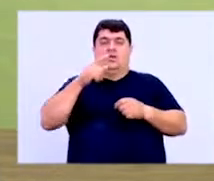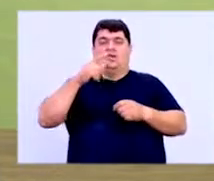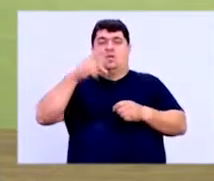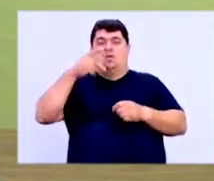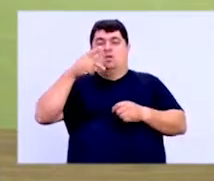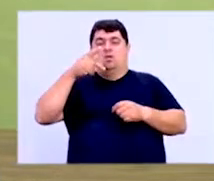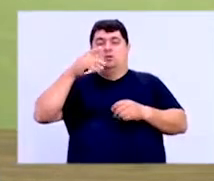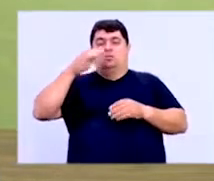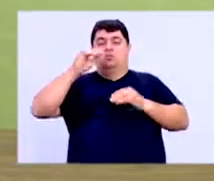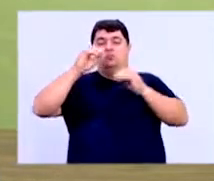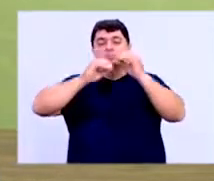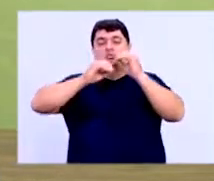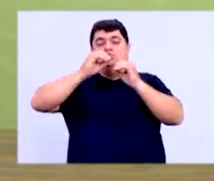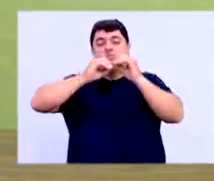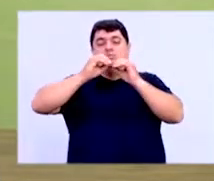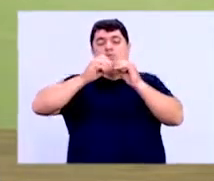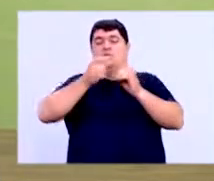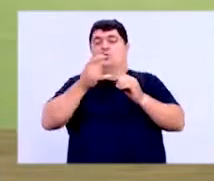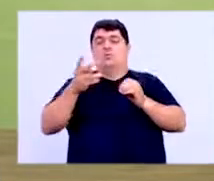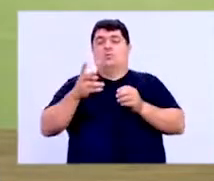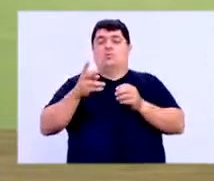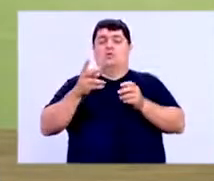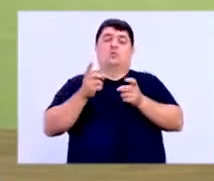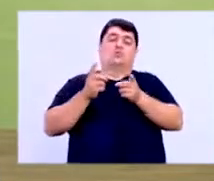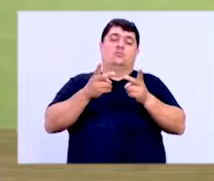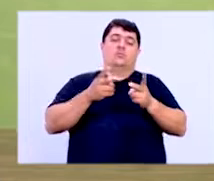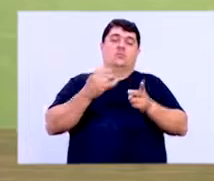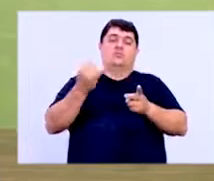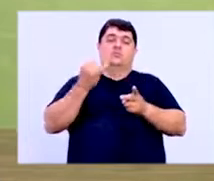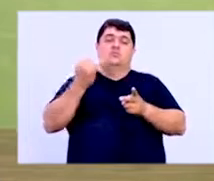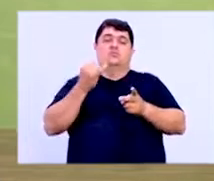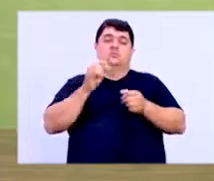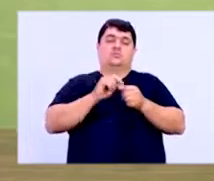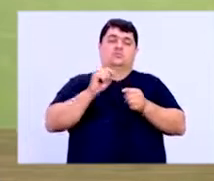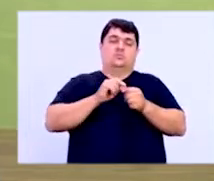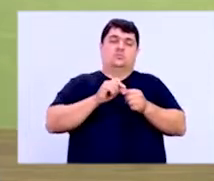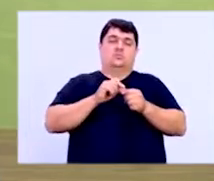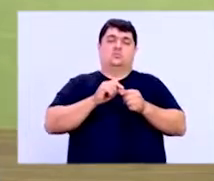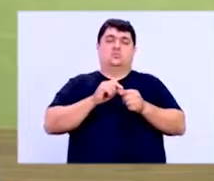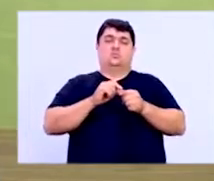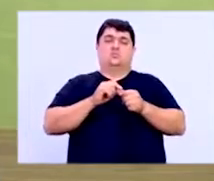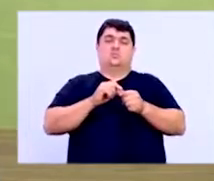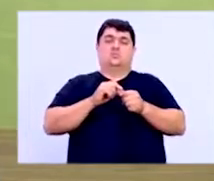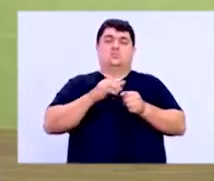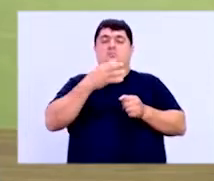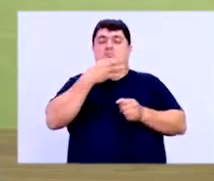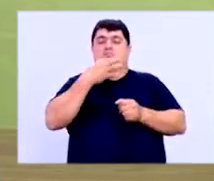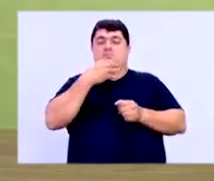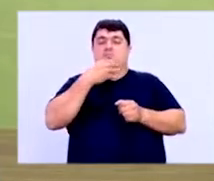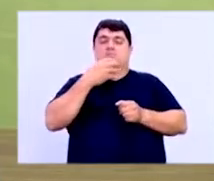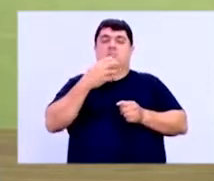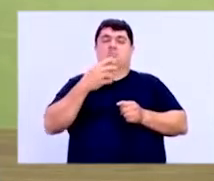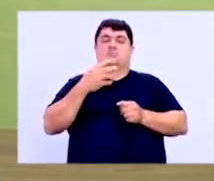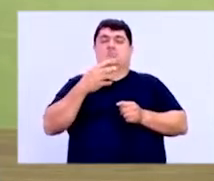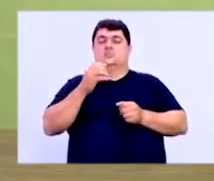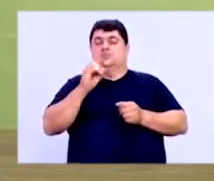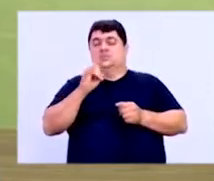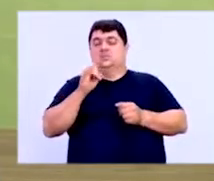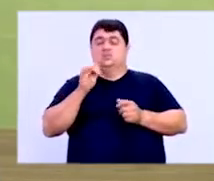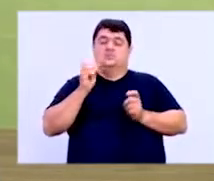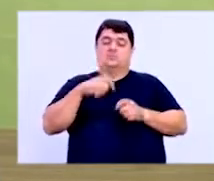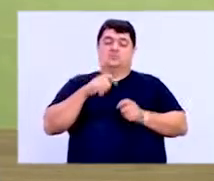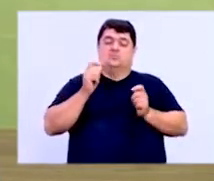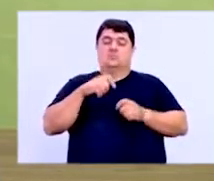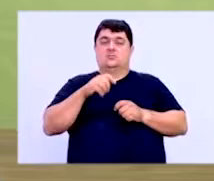é a quantidade necessária de bens que você deve vender em determinado período, para que você conheça, a partir de então, se